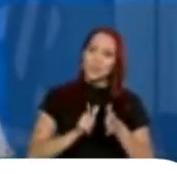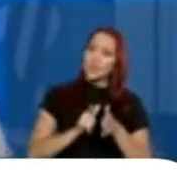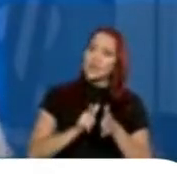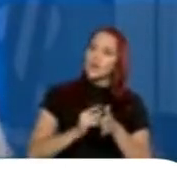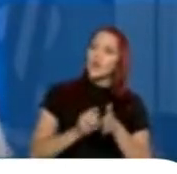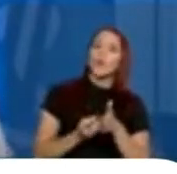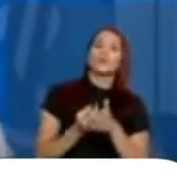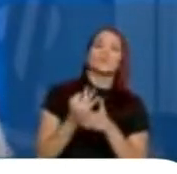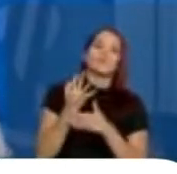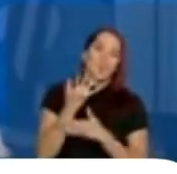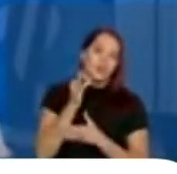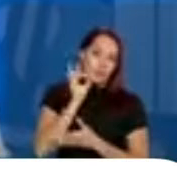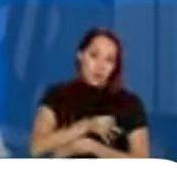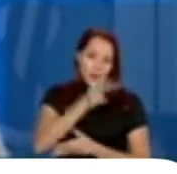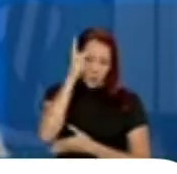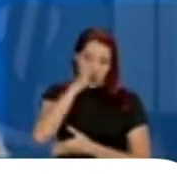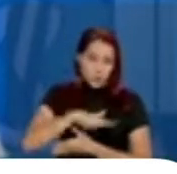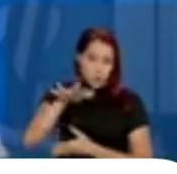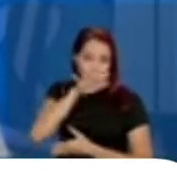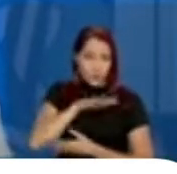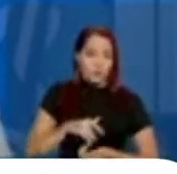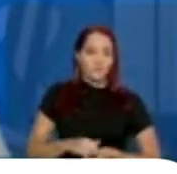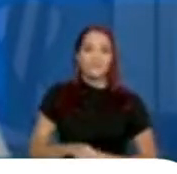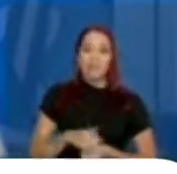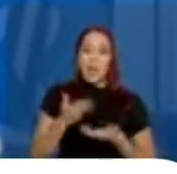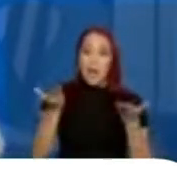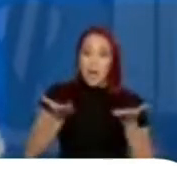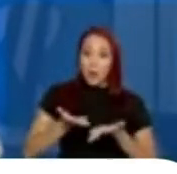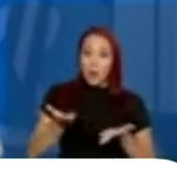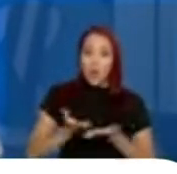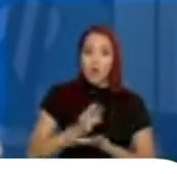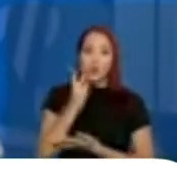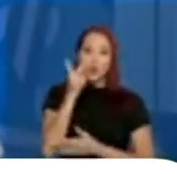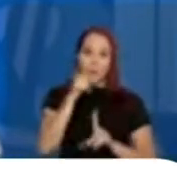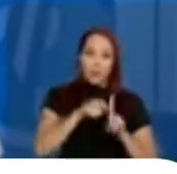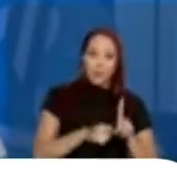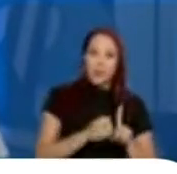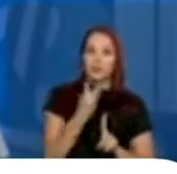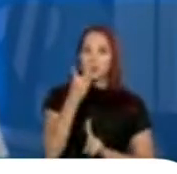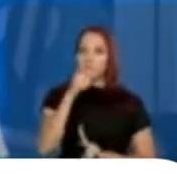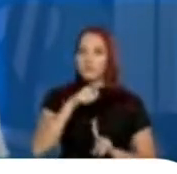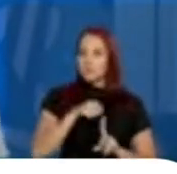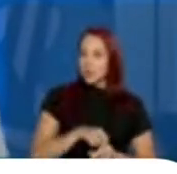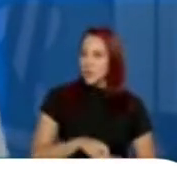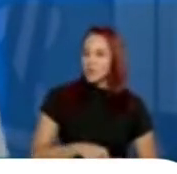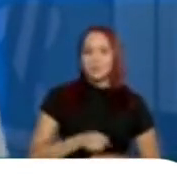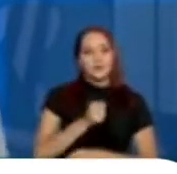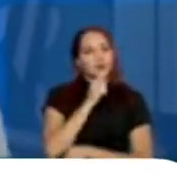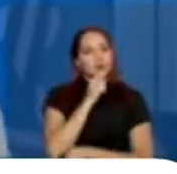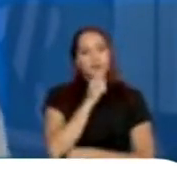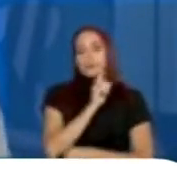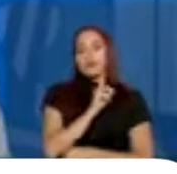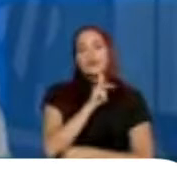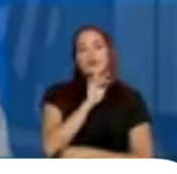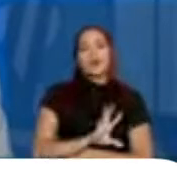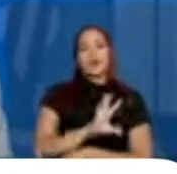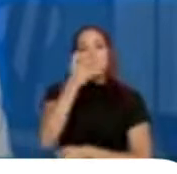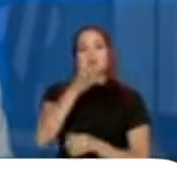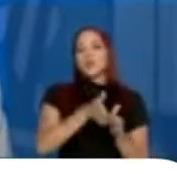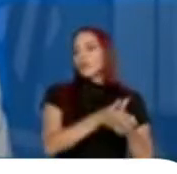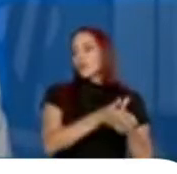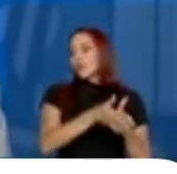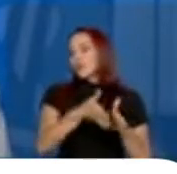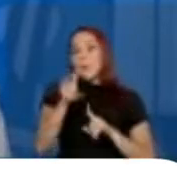imunidade como previsto. Não se dá agora em 2, 3 meses, né? Isto vai acontecer ao longo